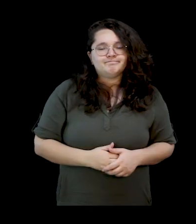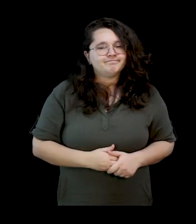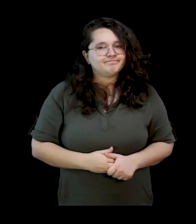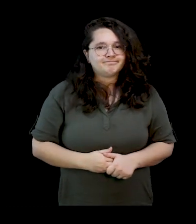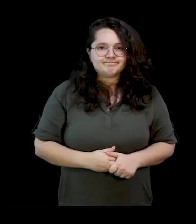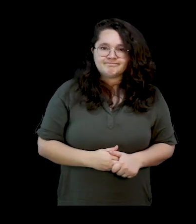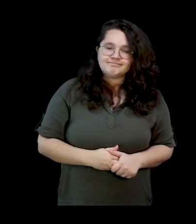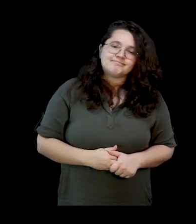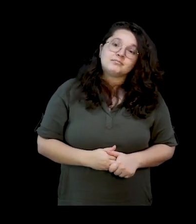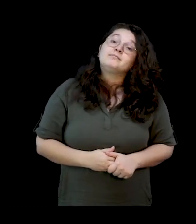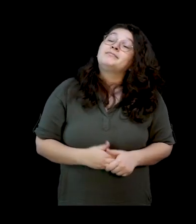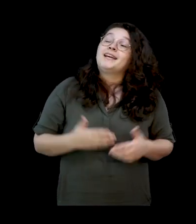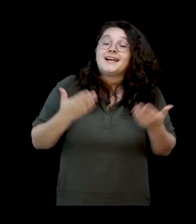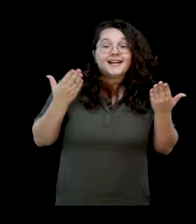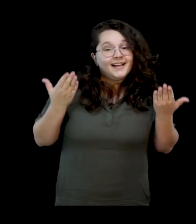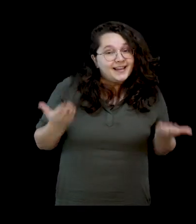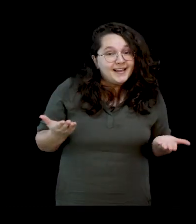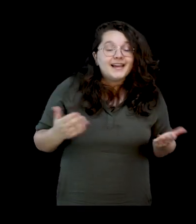é?